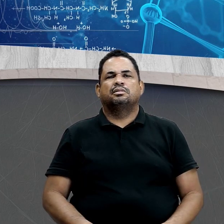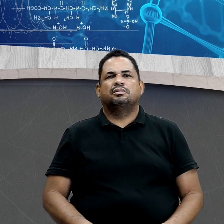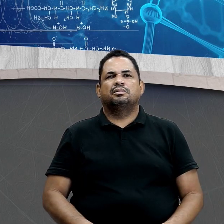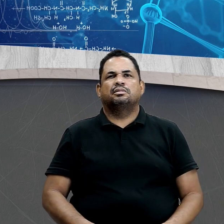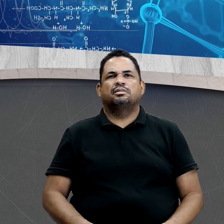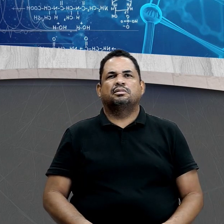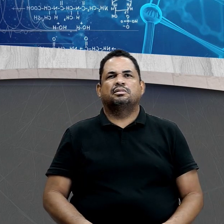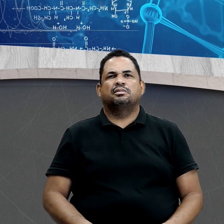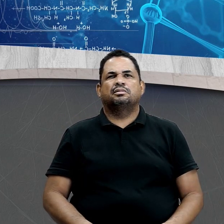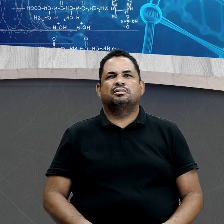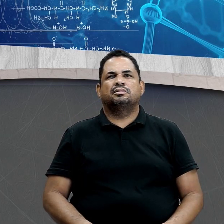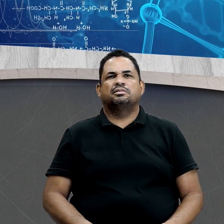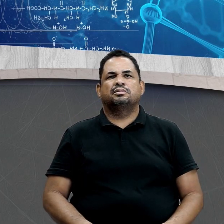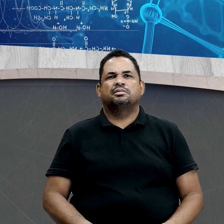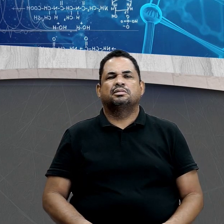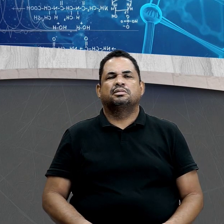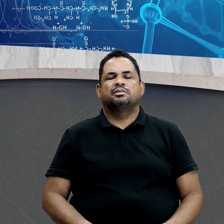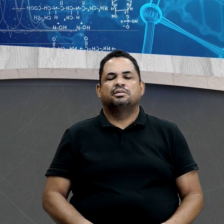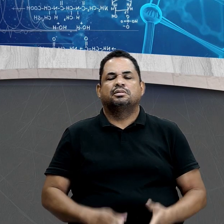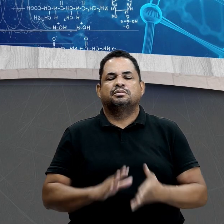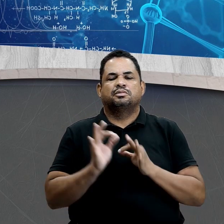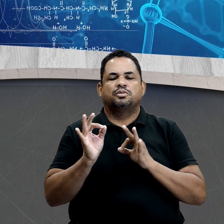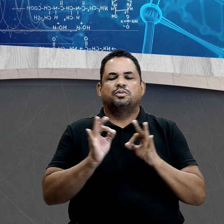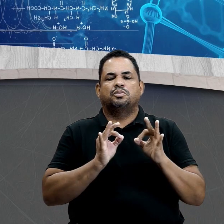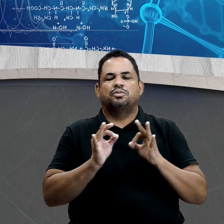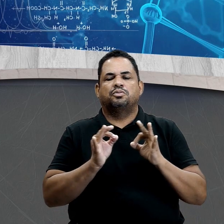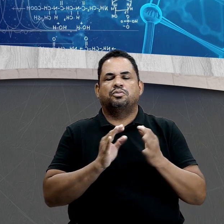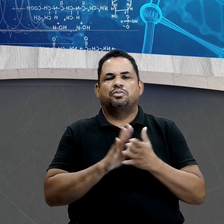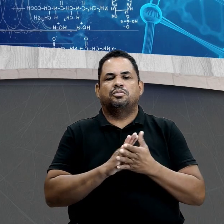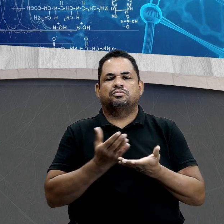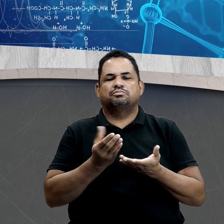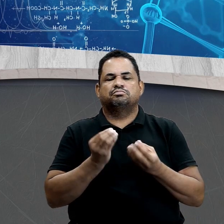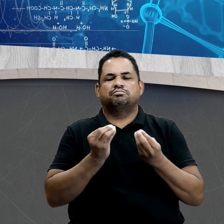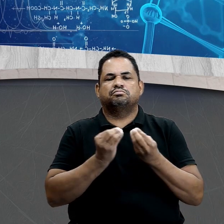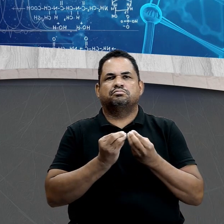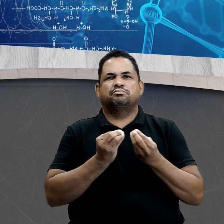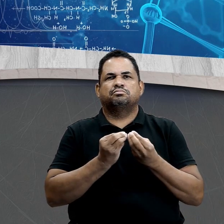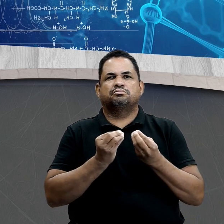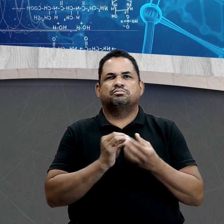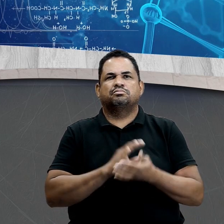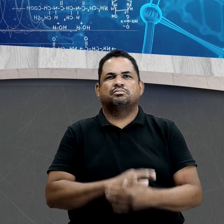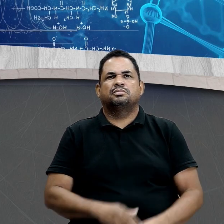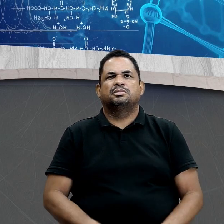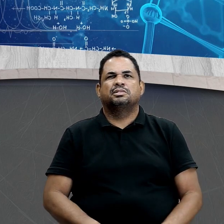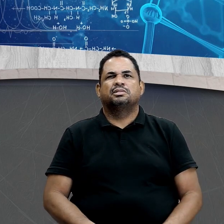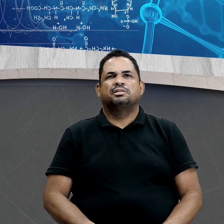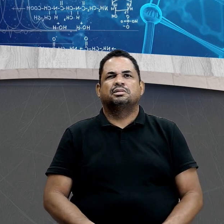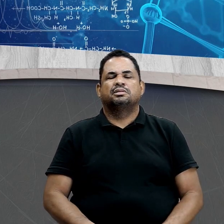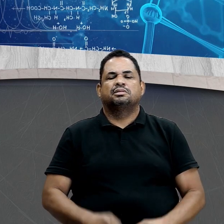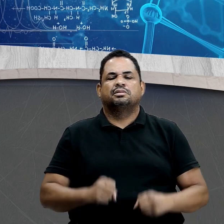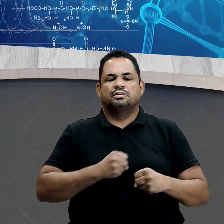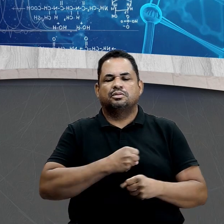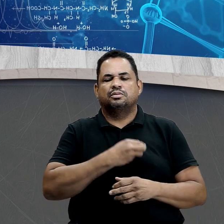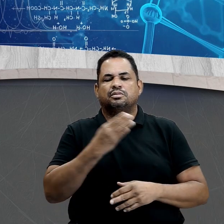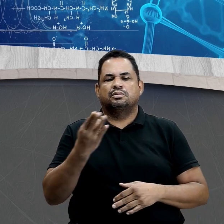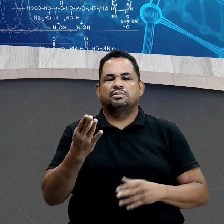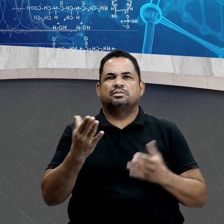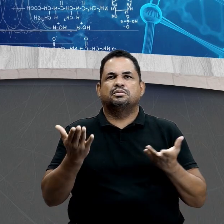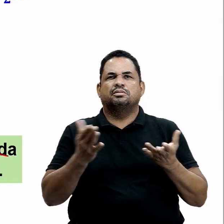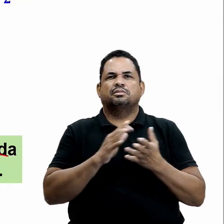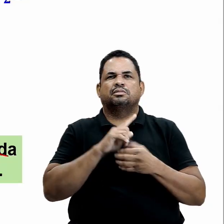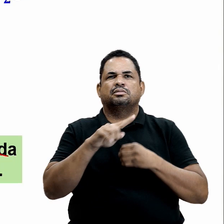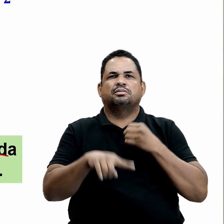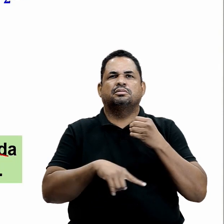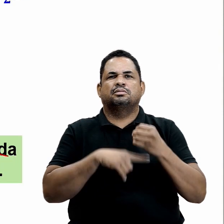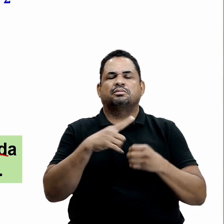numa fórmula de molécula, que vem abaixo e à direita, é o índice atômico. Quantos átomos daquele elemento compõem